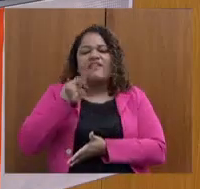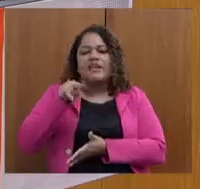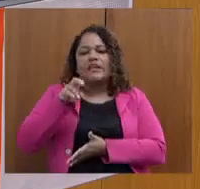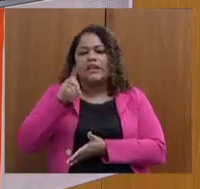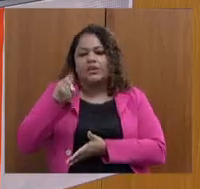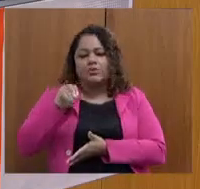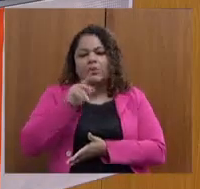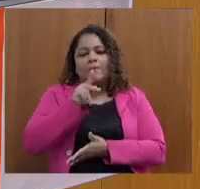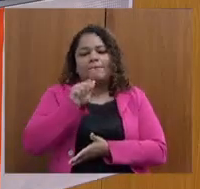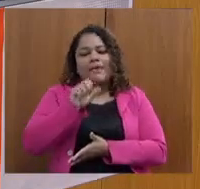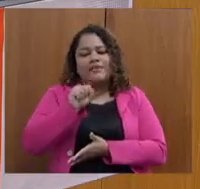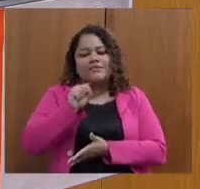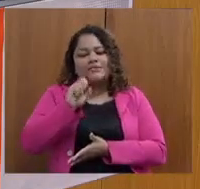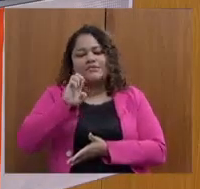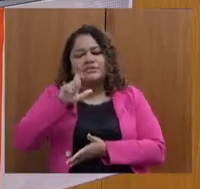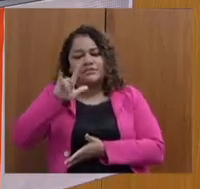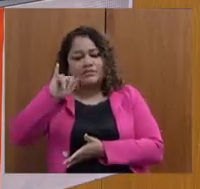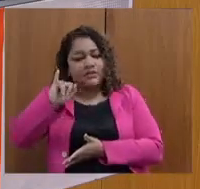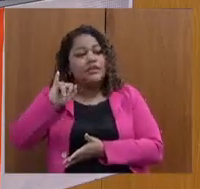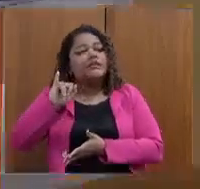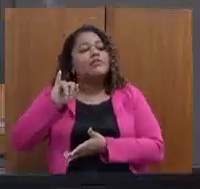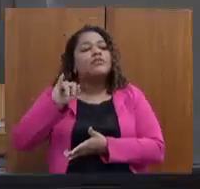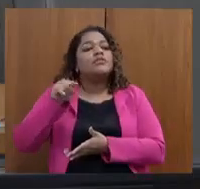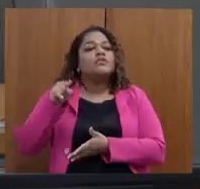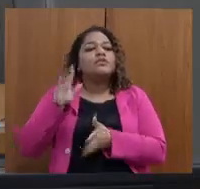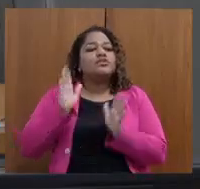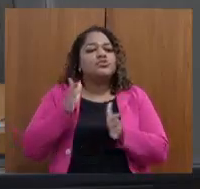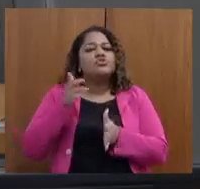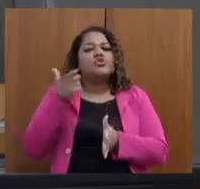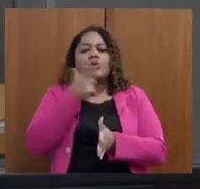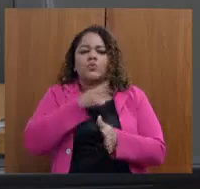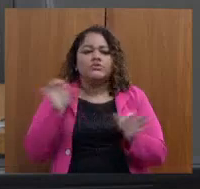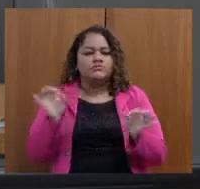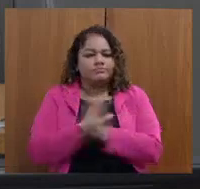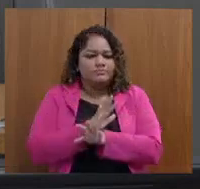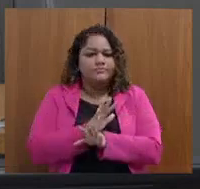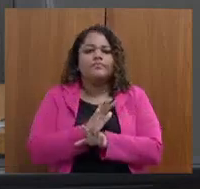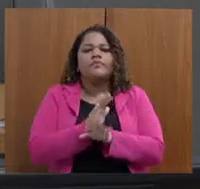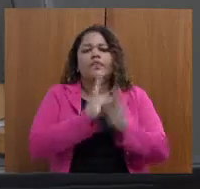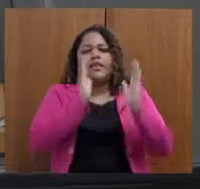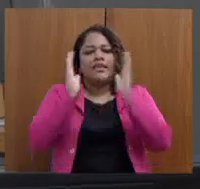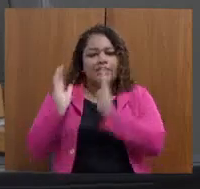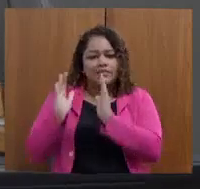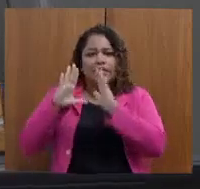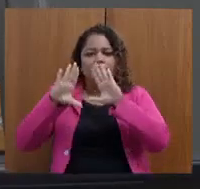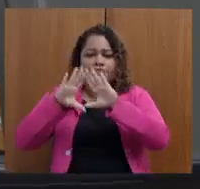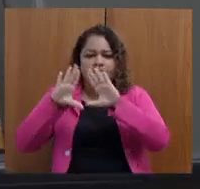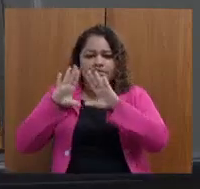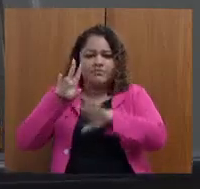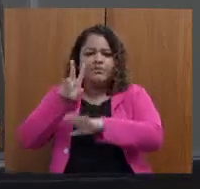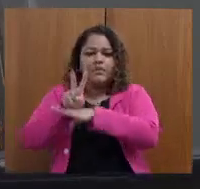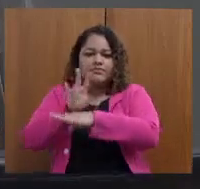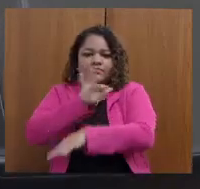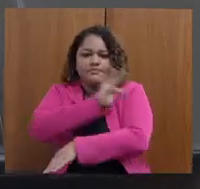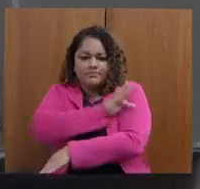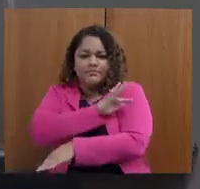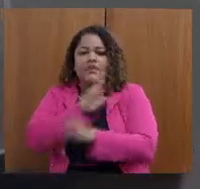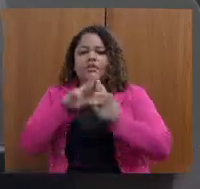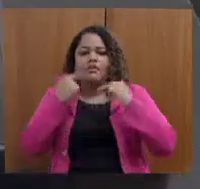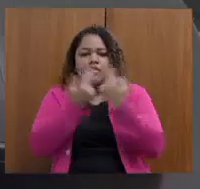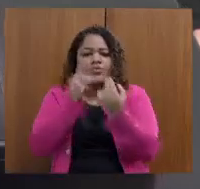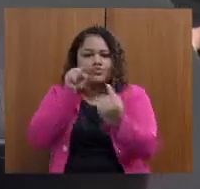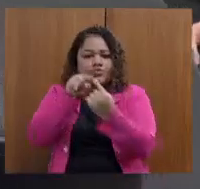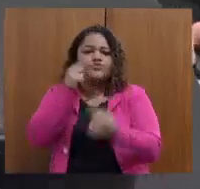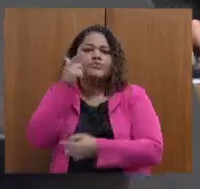mais um etapa do nosso Assembleia fiscaliza cumprindo a finalidade da reunião a